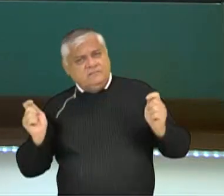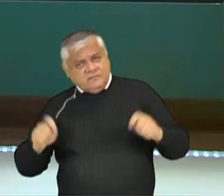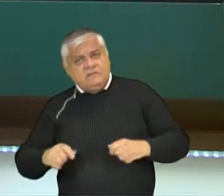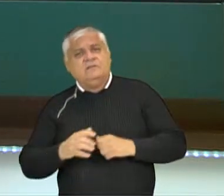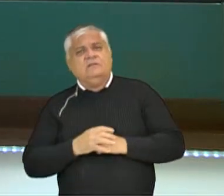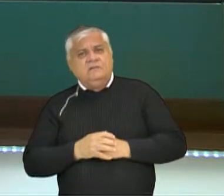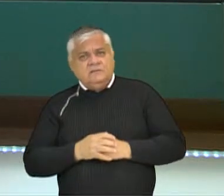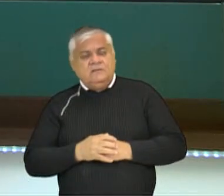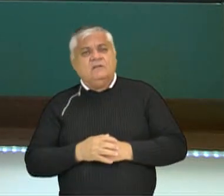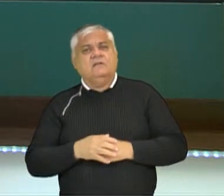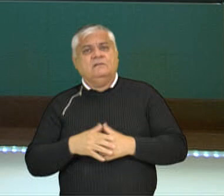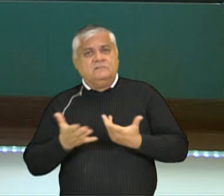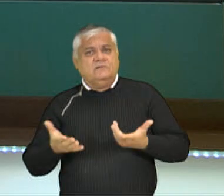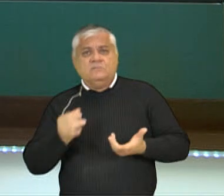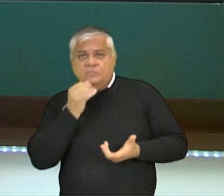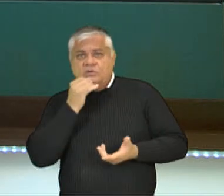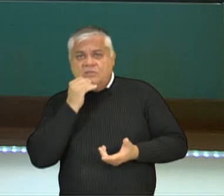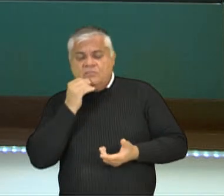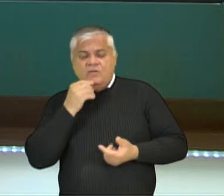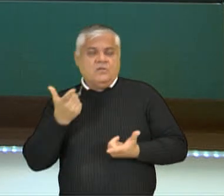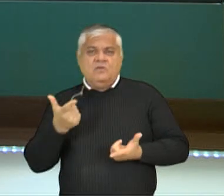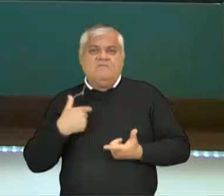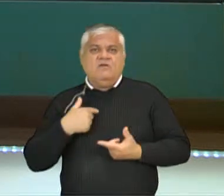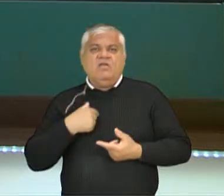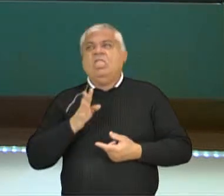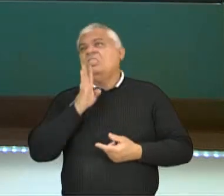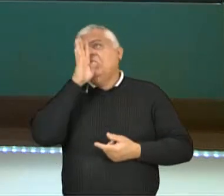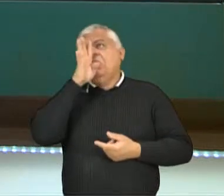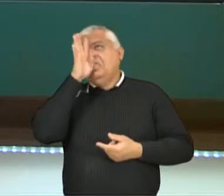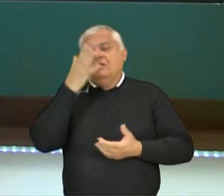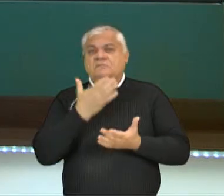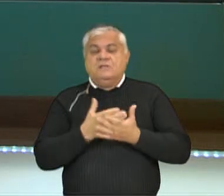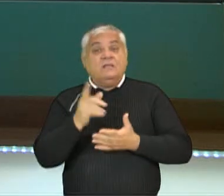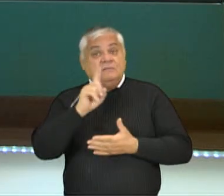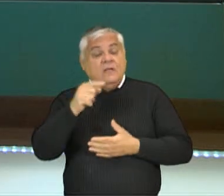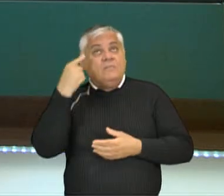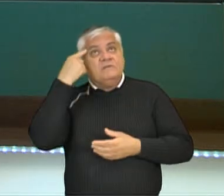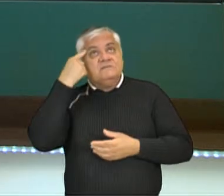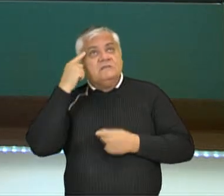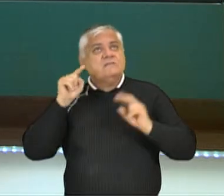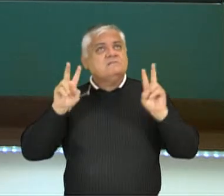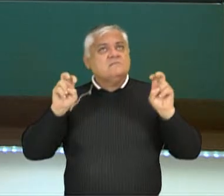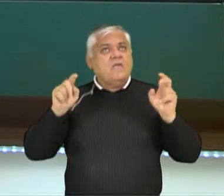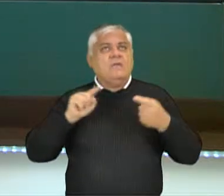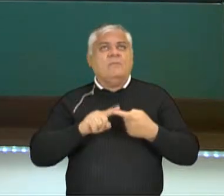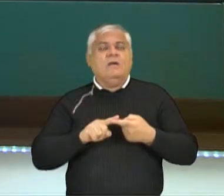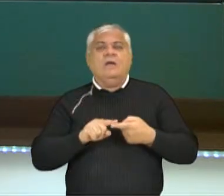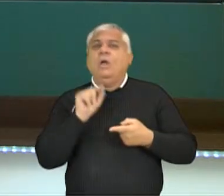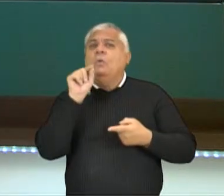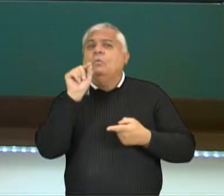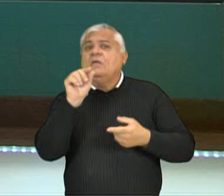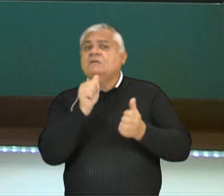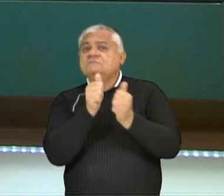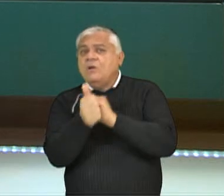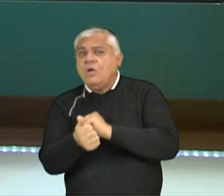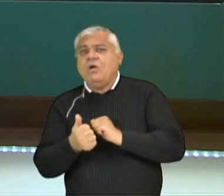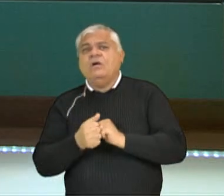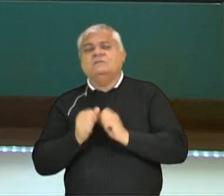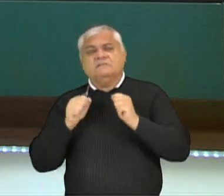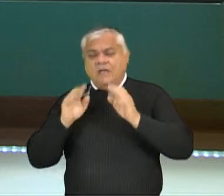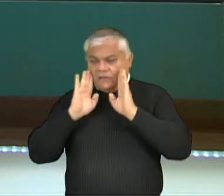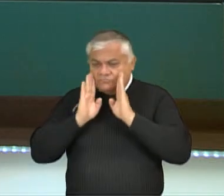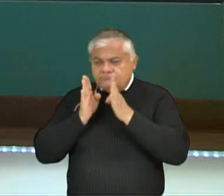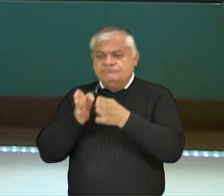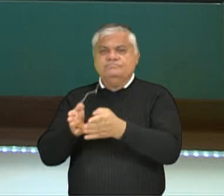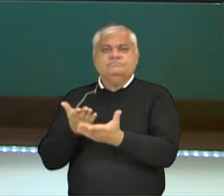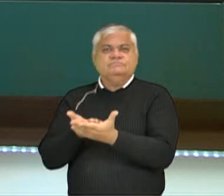tem que, óbvio, né, não é assim, vou estudar algo do nada, né, mas eu tenho que ter um embasamento teórico, mas eu posso estudar qualquer coisa